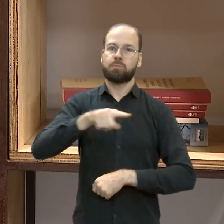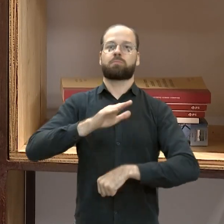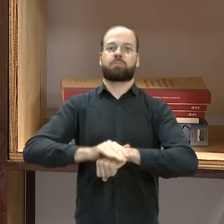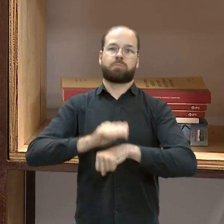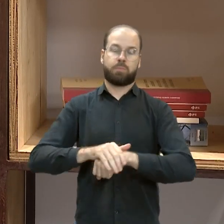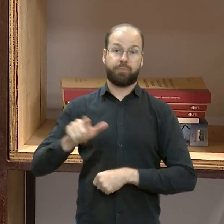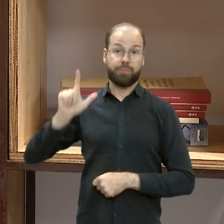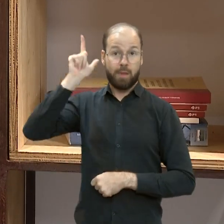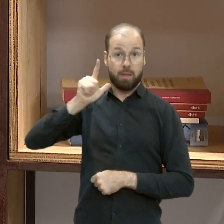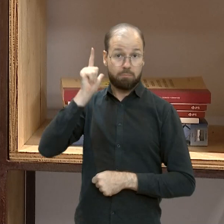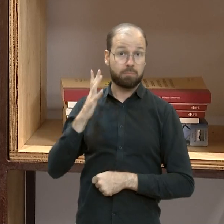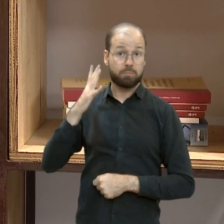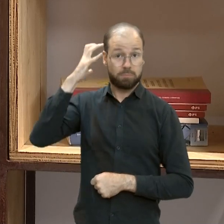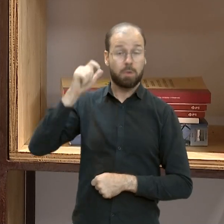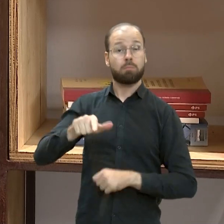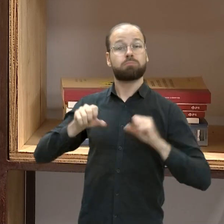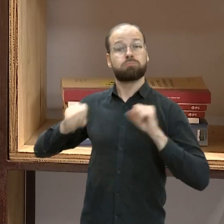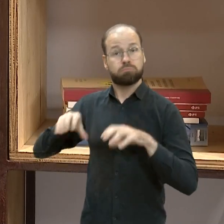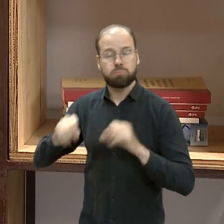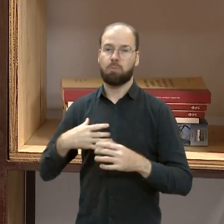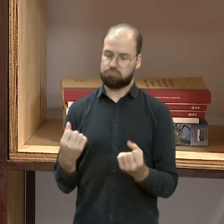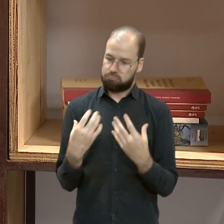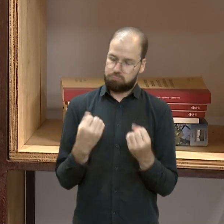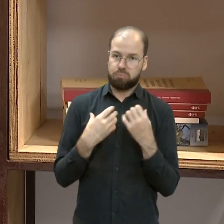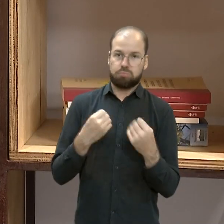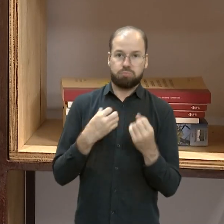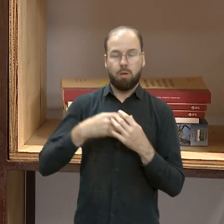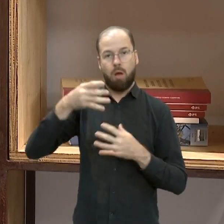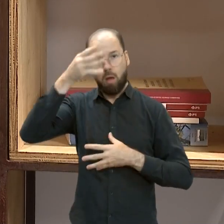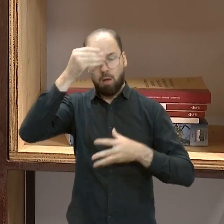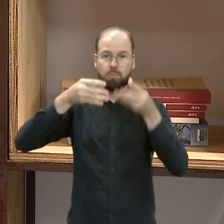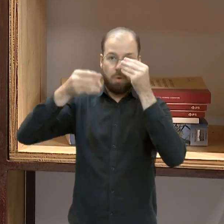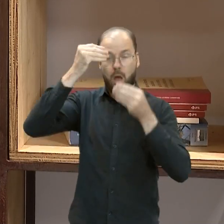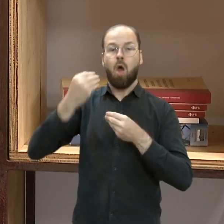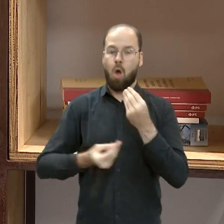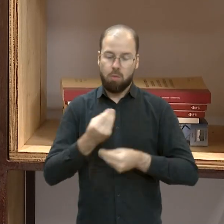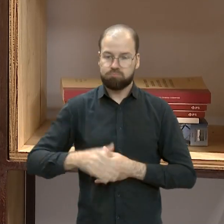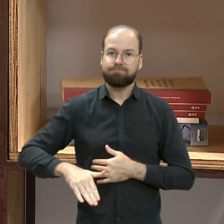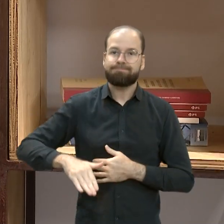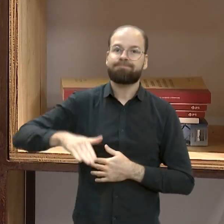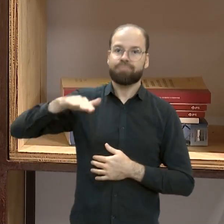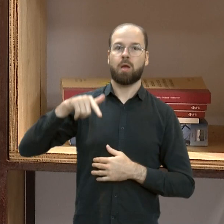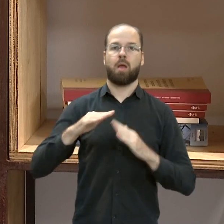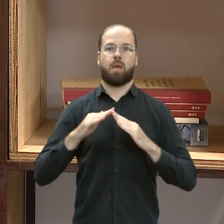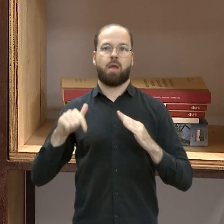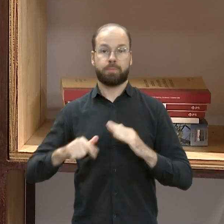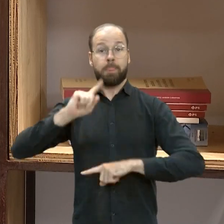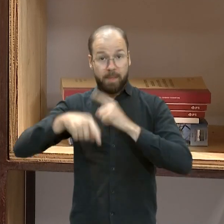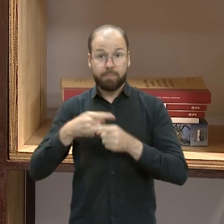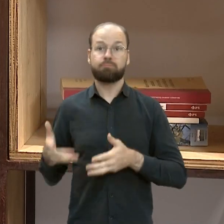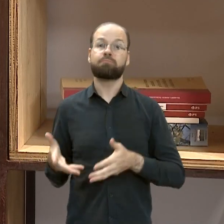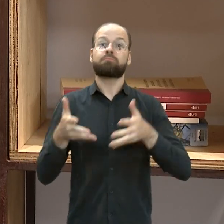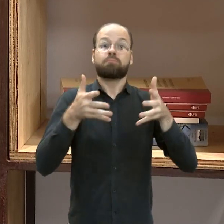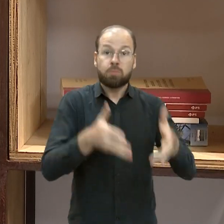Leodegária foi educada, alfabetizada nesse contexto ali na primeira infância. Depois ela teve acesso a uma